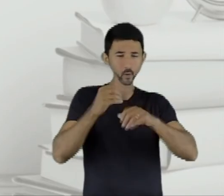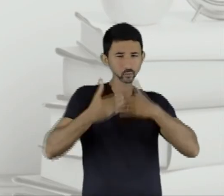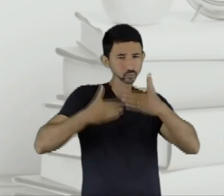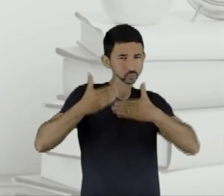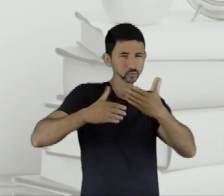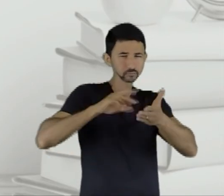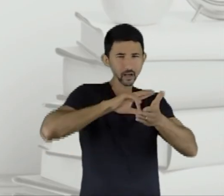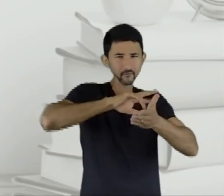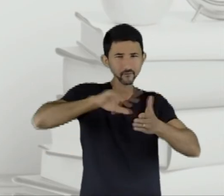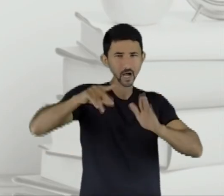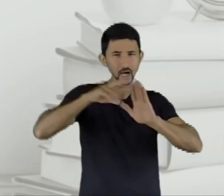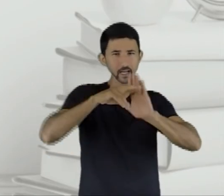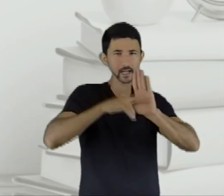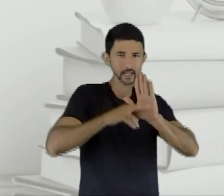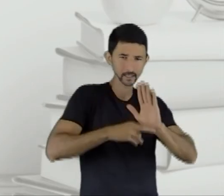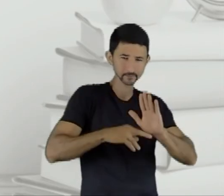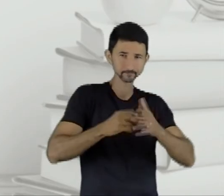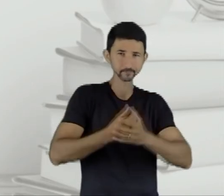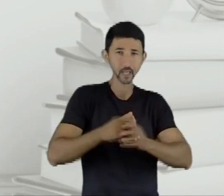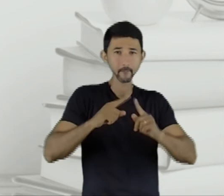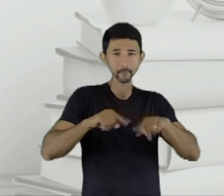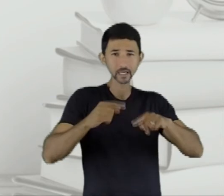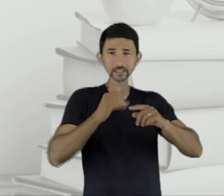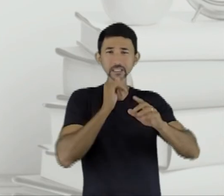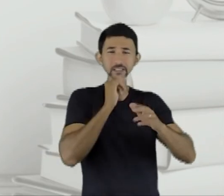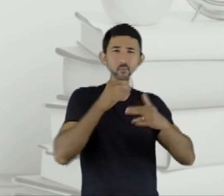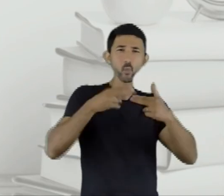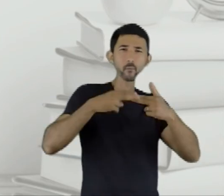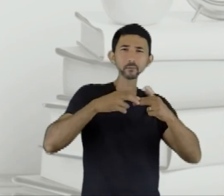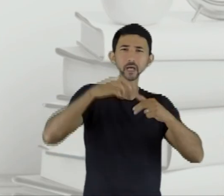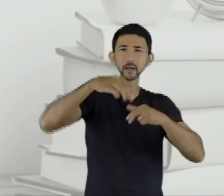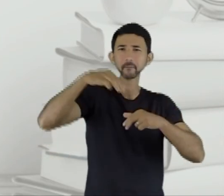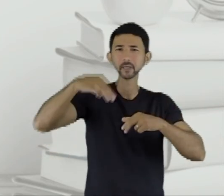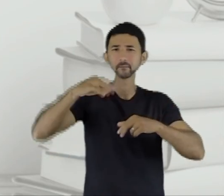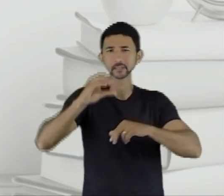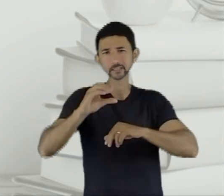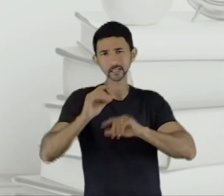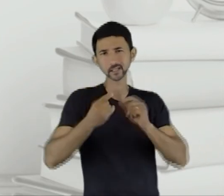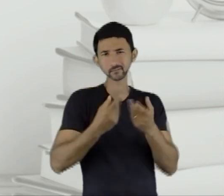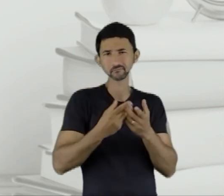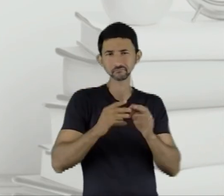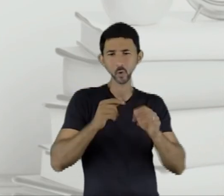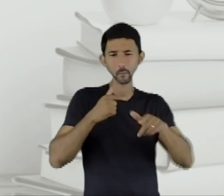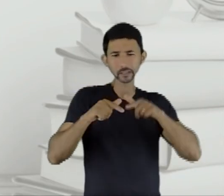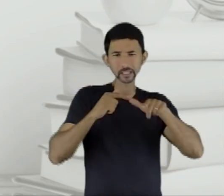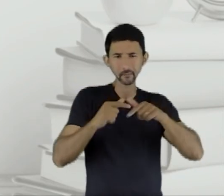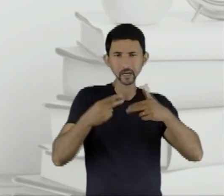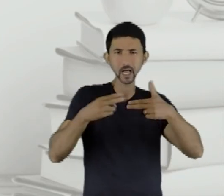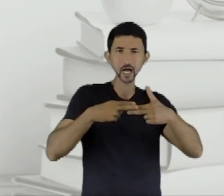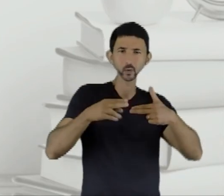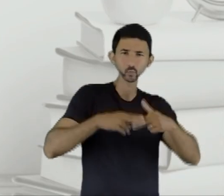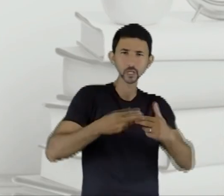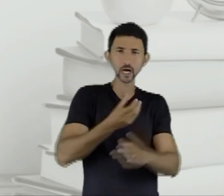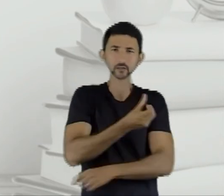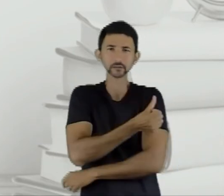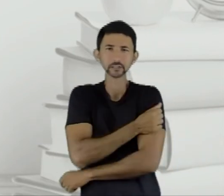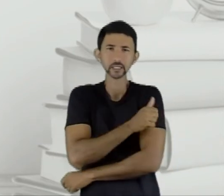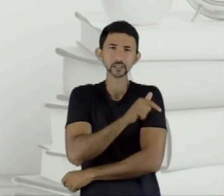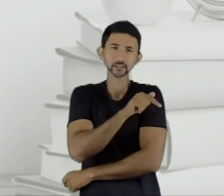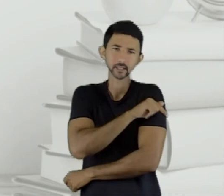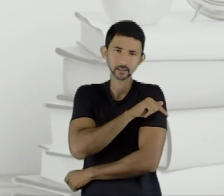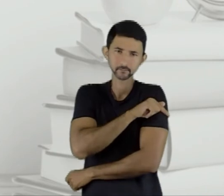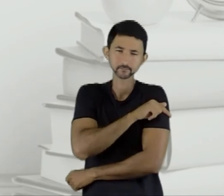Existem inúmeras, certo? Mas o mínimo múltiplo comum geralmente é o mais trabalhado no sexto, sétimo